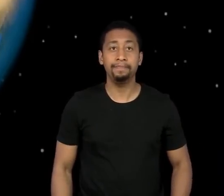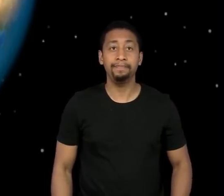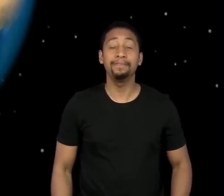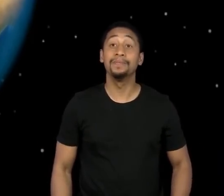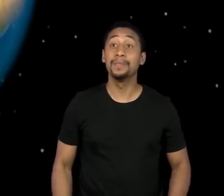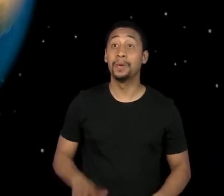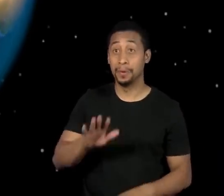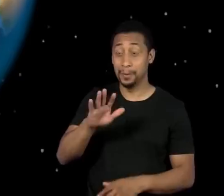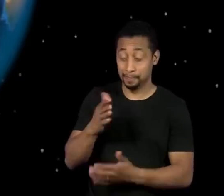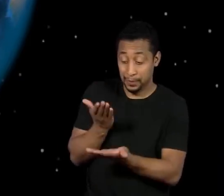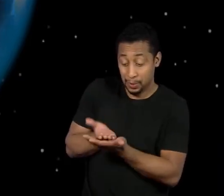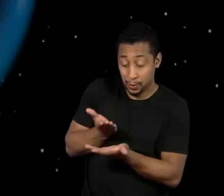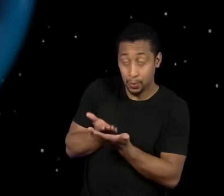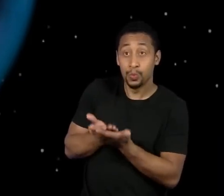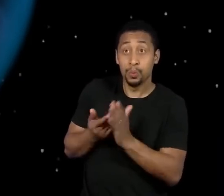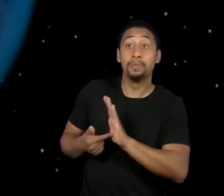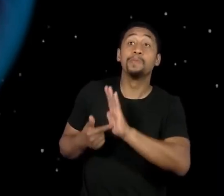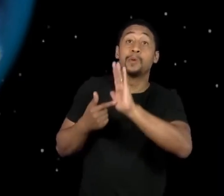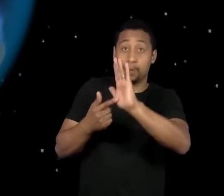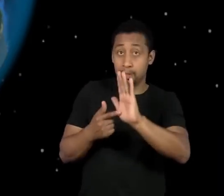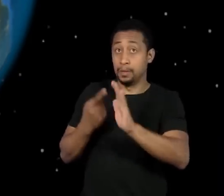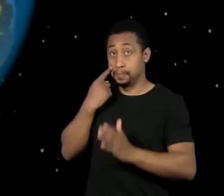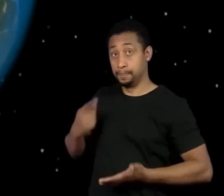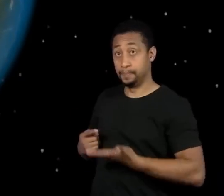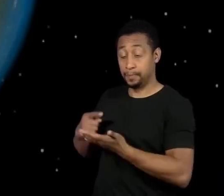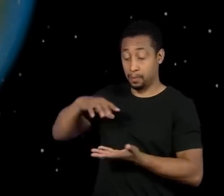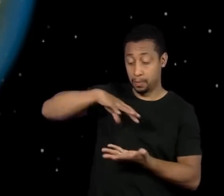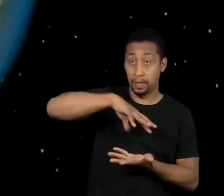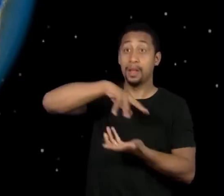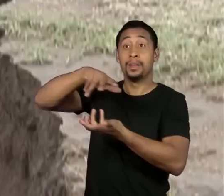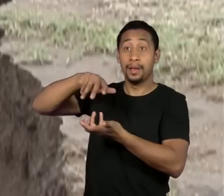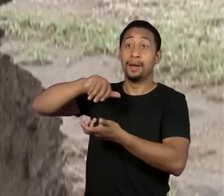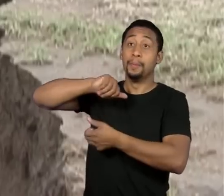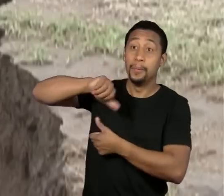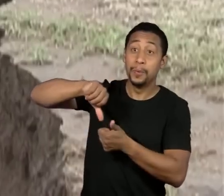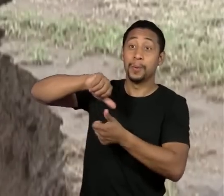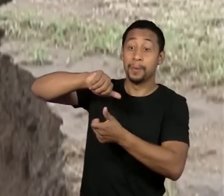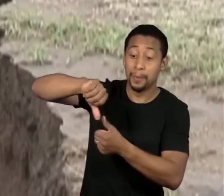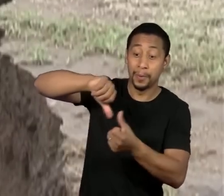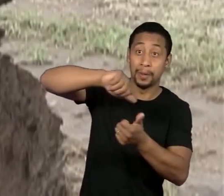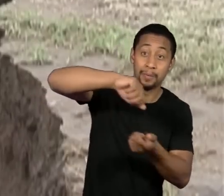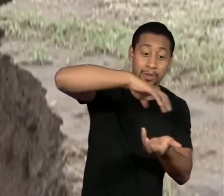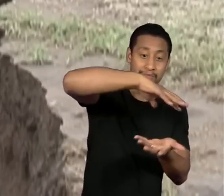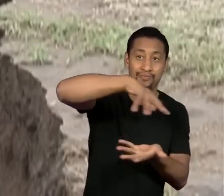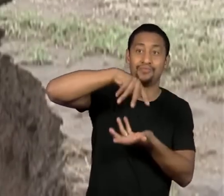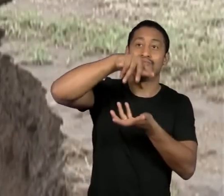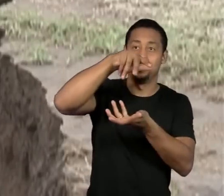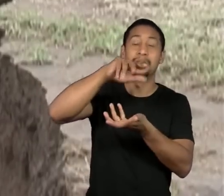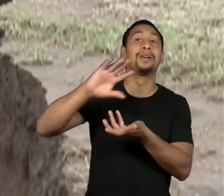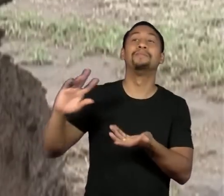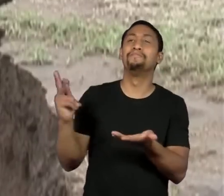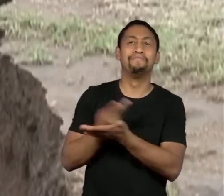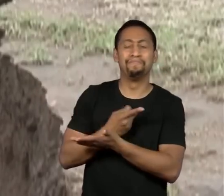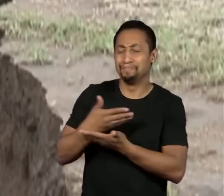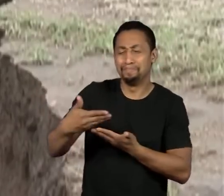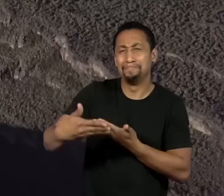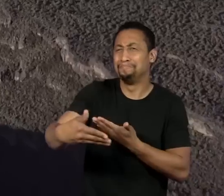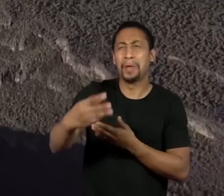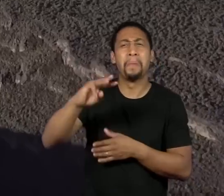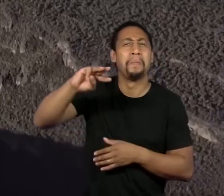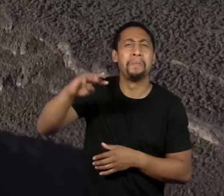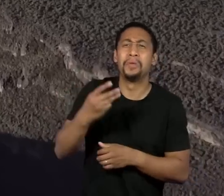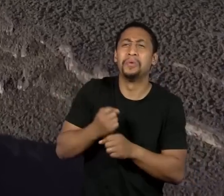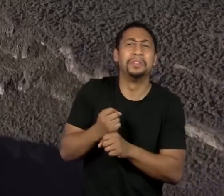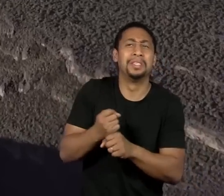Estudos assim mostram que o planeta Terra está em constante transformação. Quando a África se separar, daqui a milhões de anos,